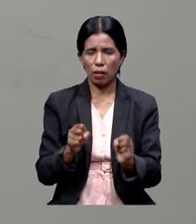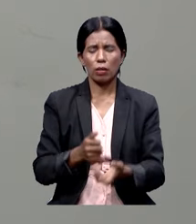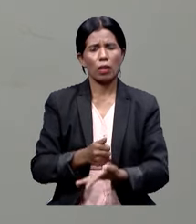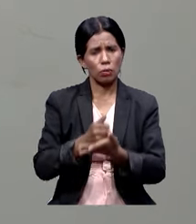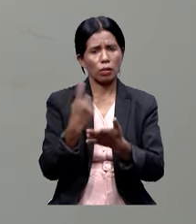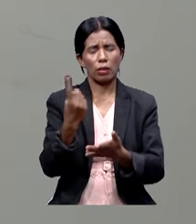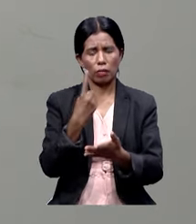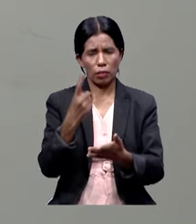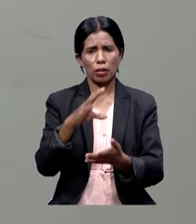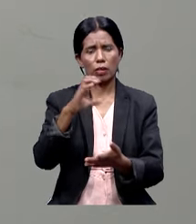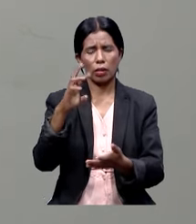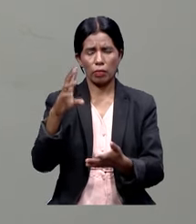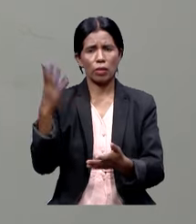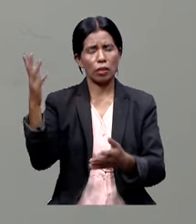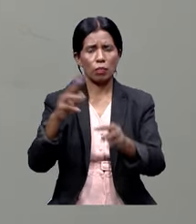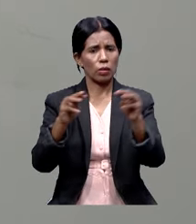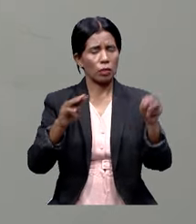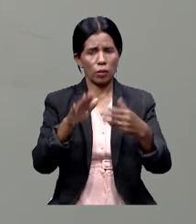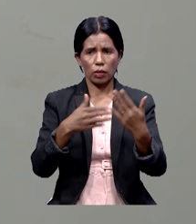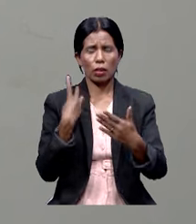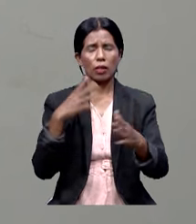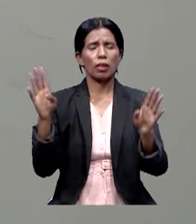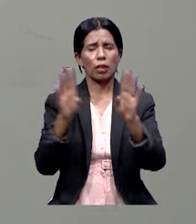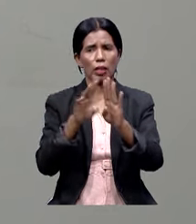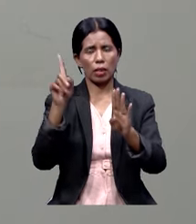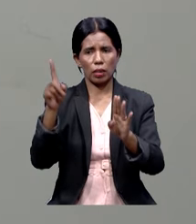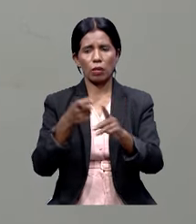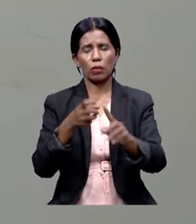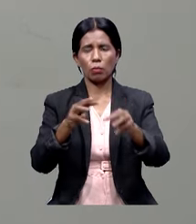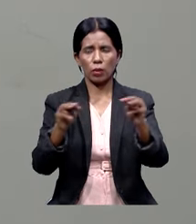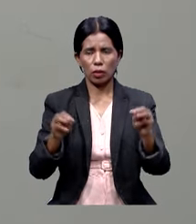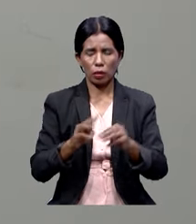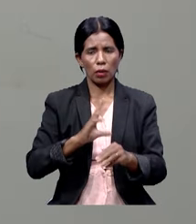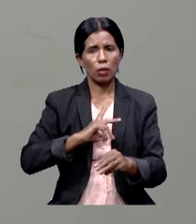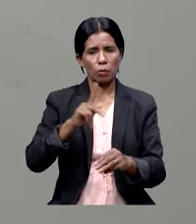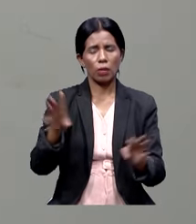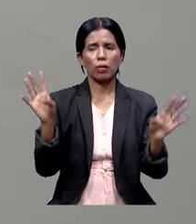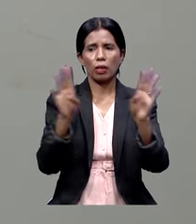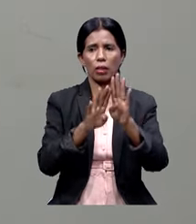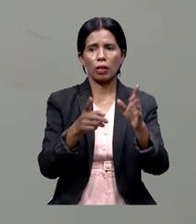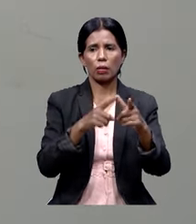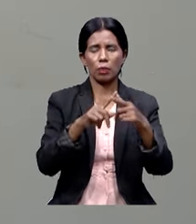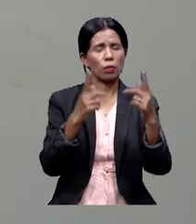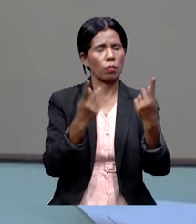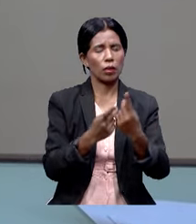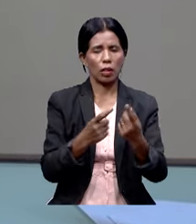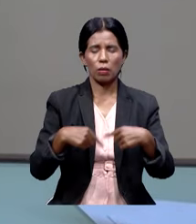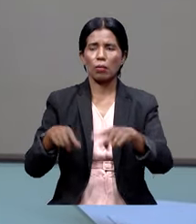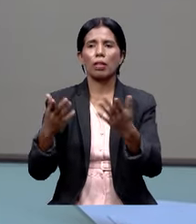porque serve ni território tomak. E tá taka ida, por exemplo, o si município lá tem taka depois empresário ser na banda tale banda